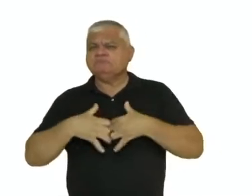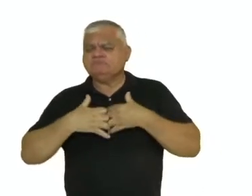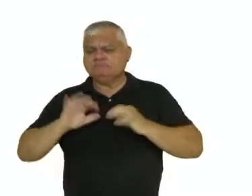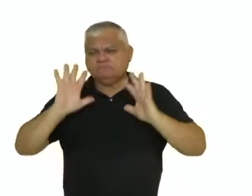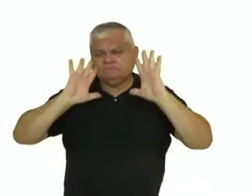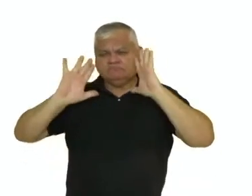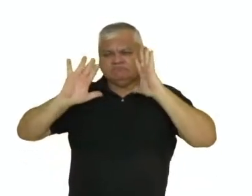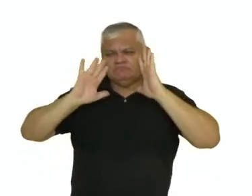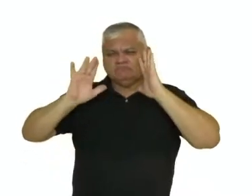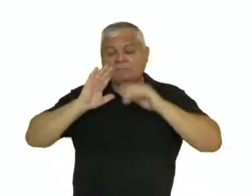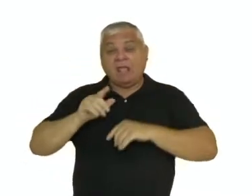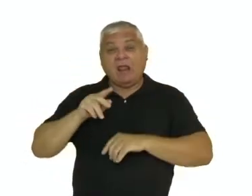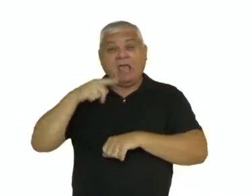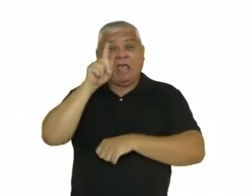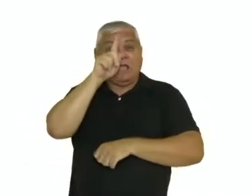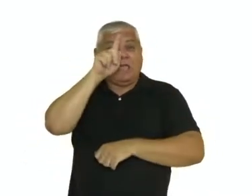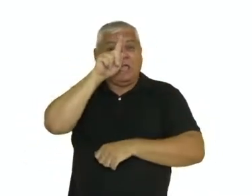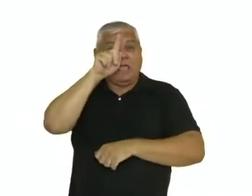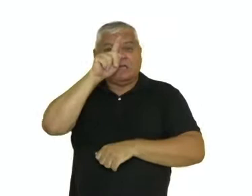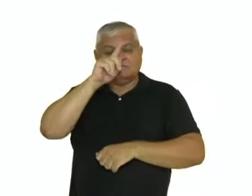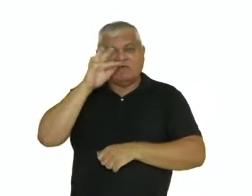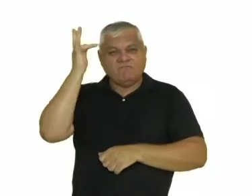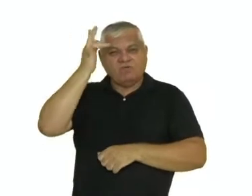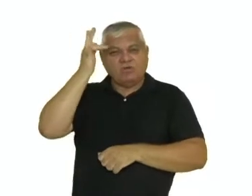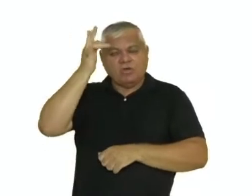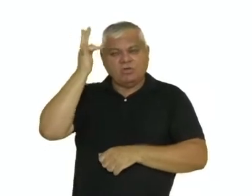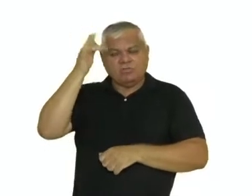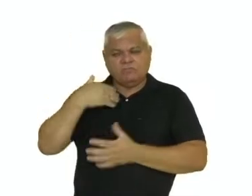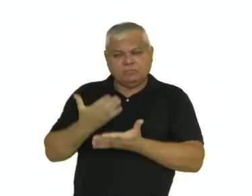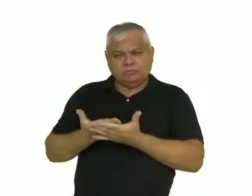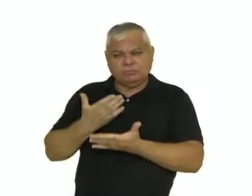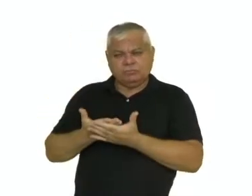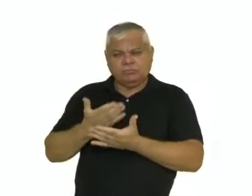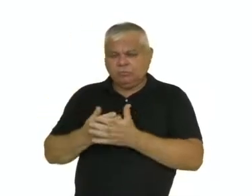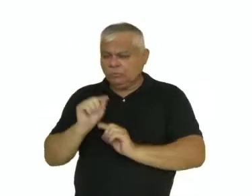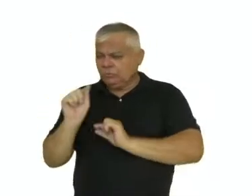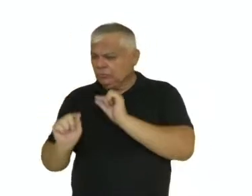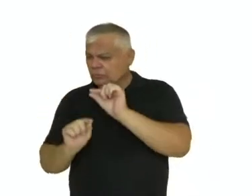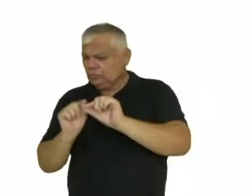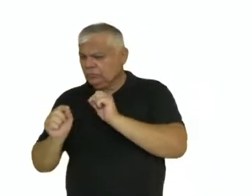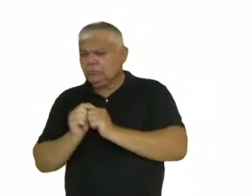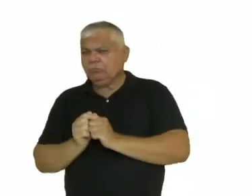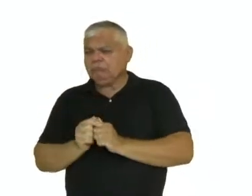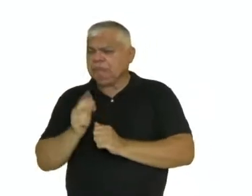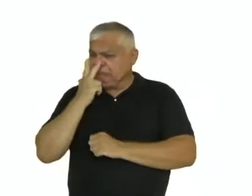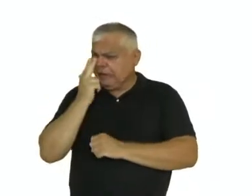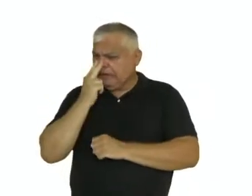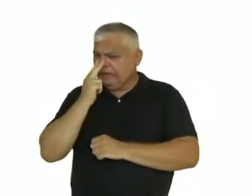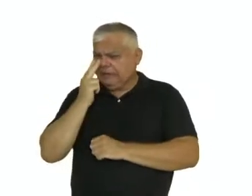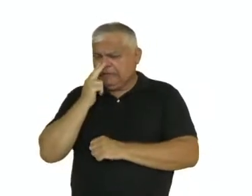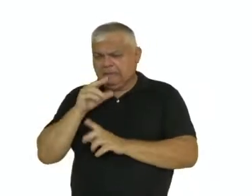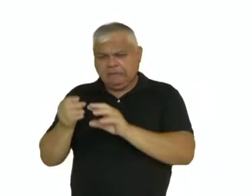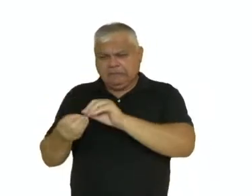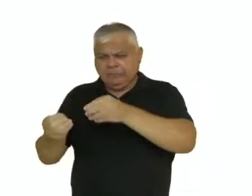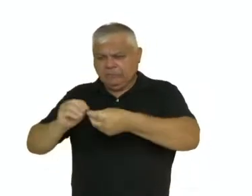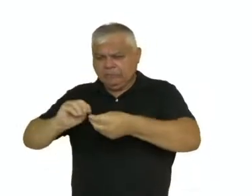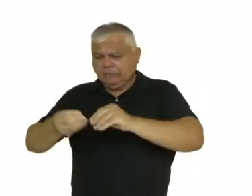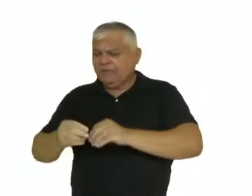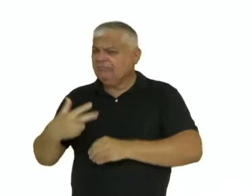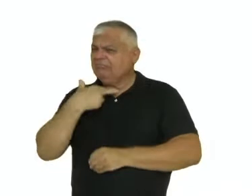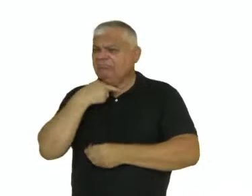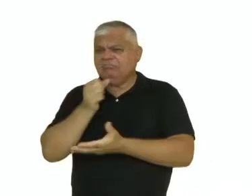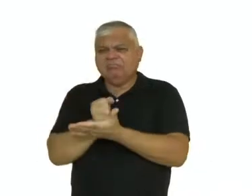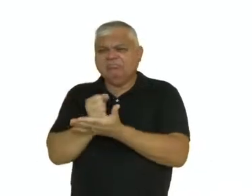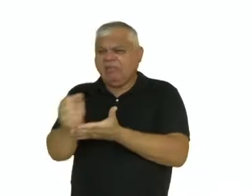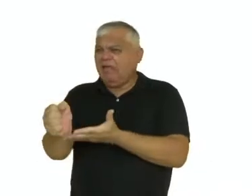realizadas pelos filósofos gregos Leucipo e Demócrito e significa indivisível. É considerada a menor quantidade